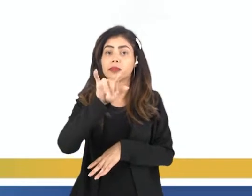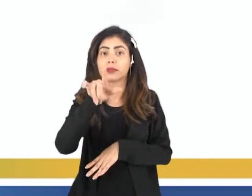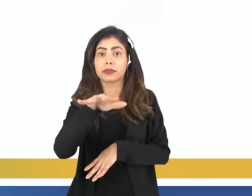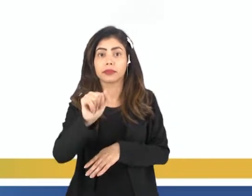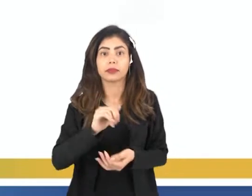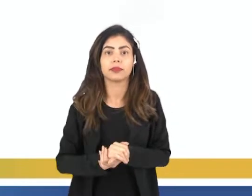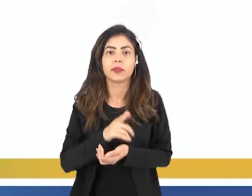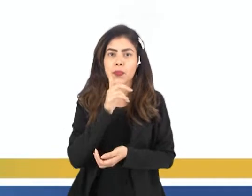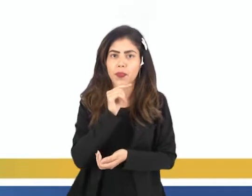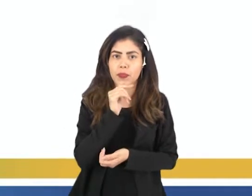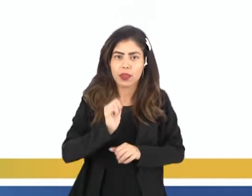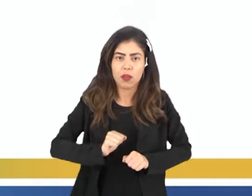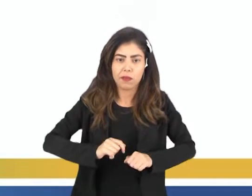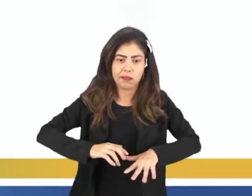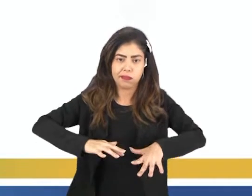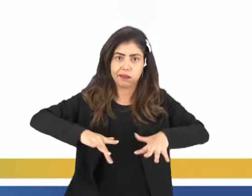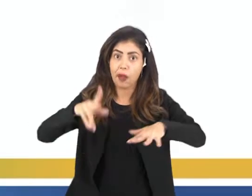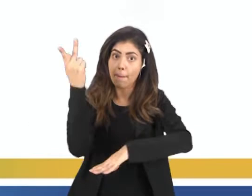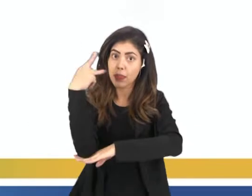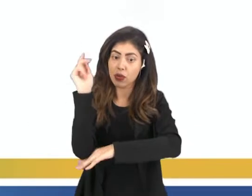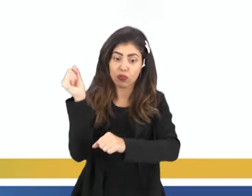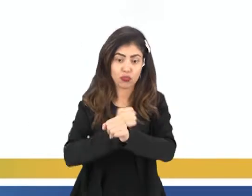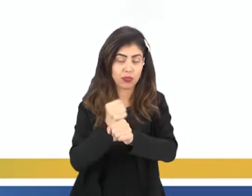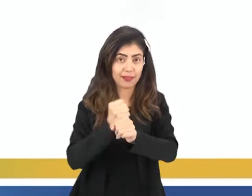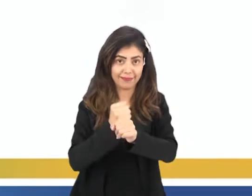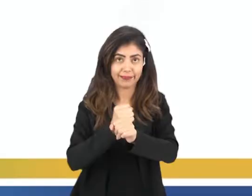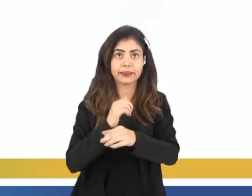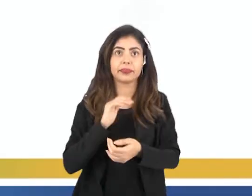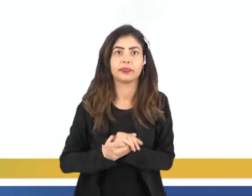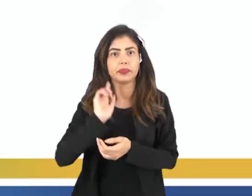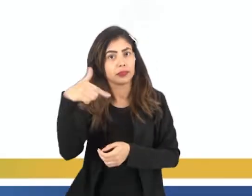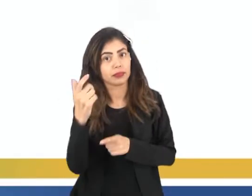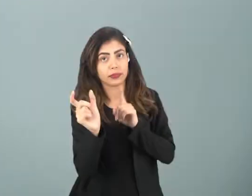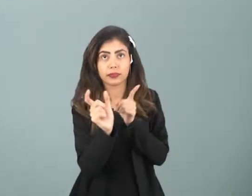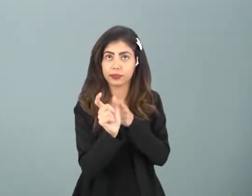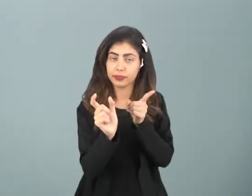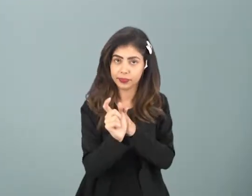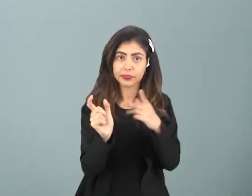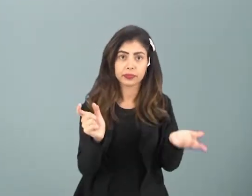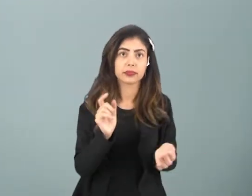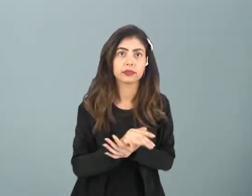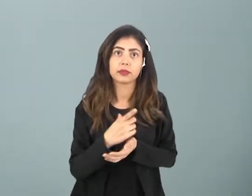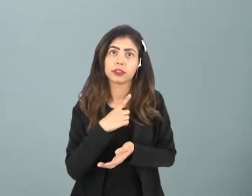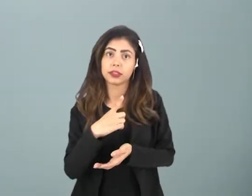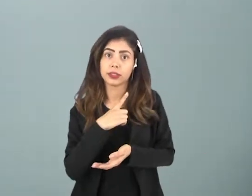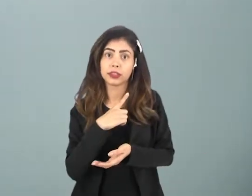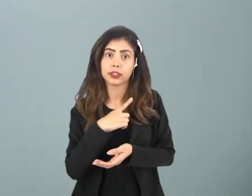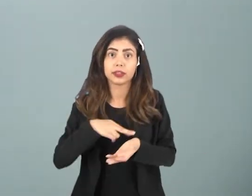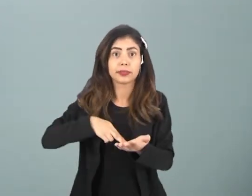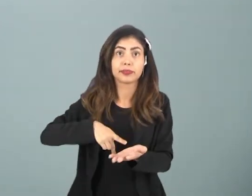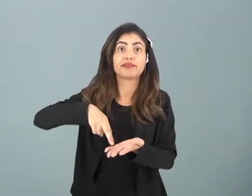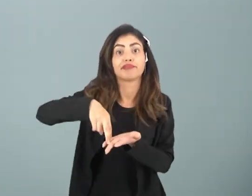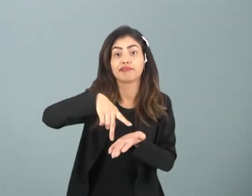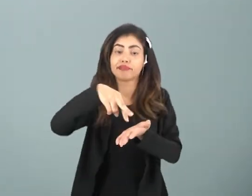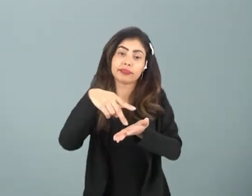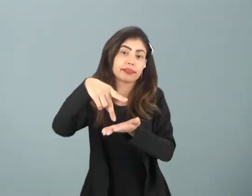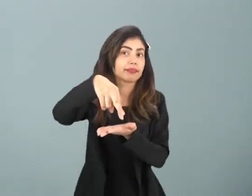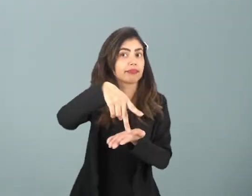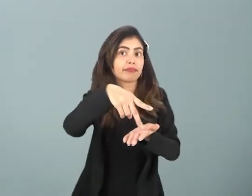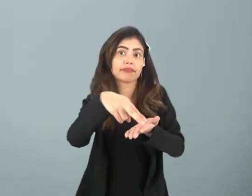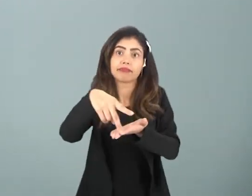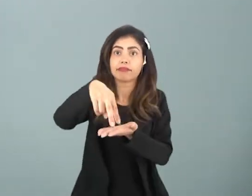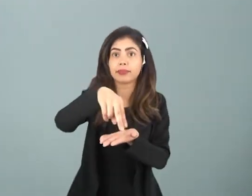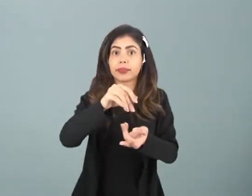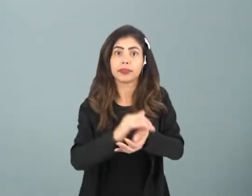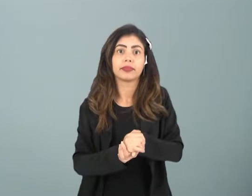com inundações em determinado período do ano. Em outras palavras, há período que essa vegetação você caminha por ela, está com